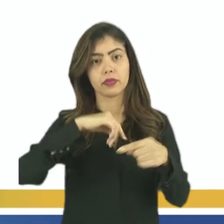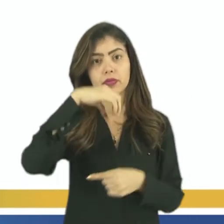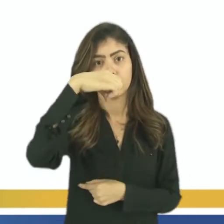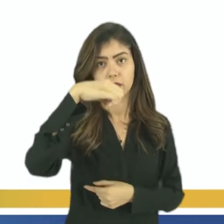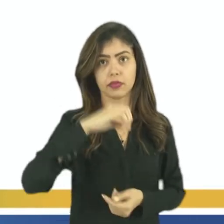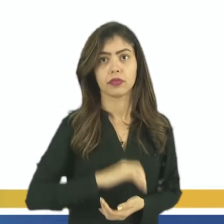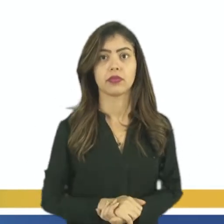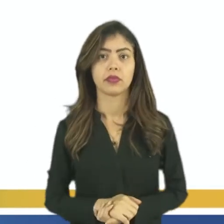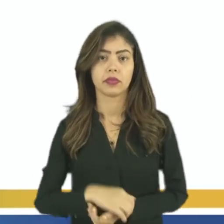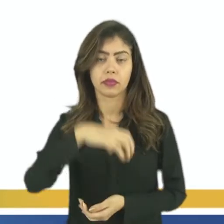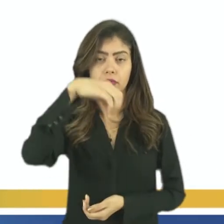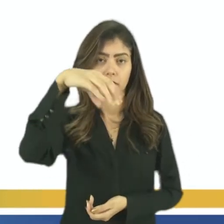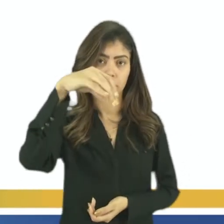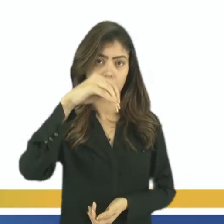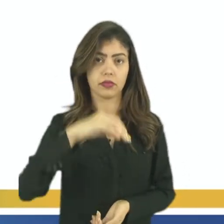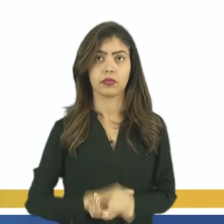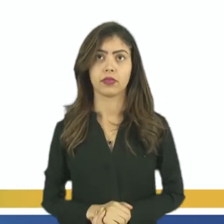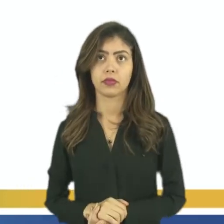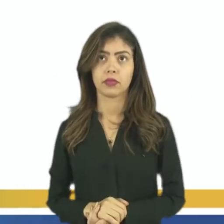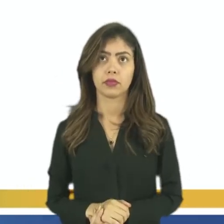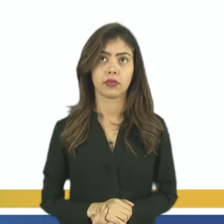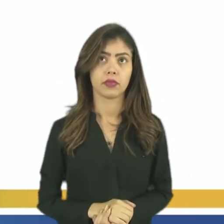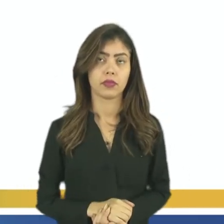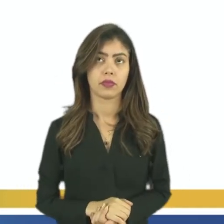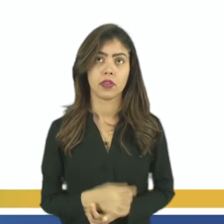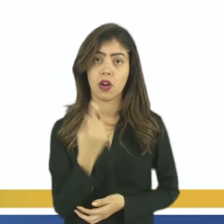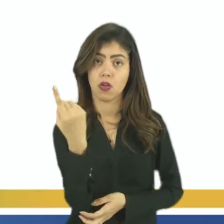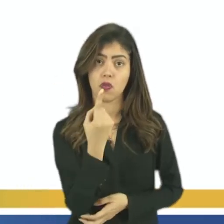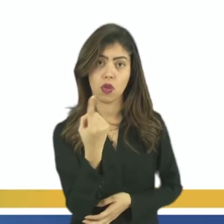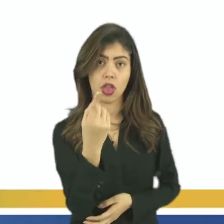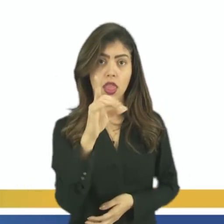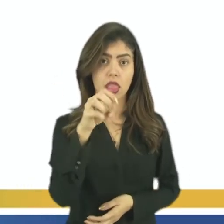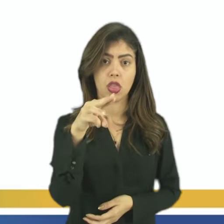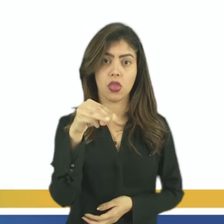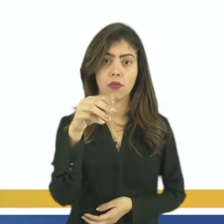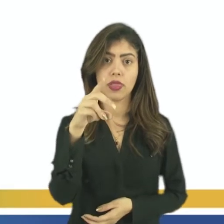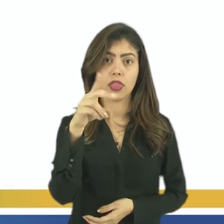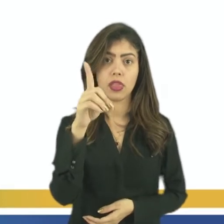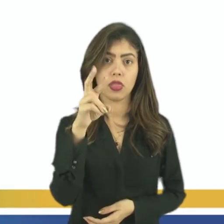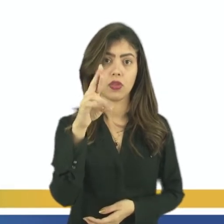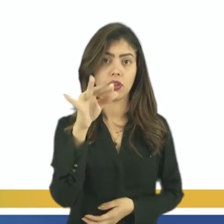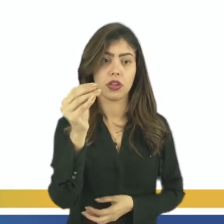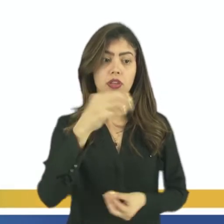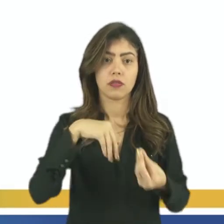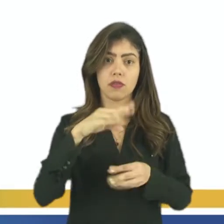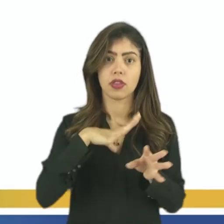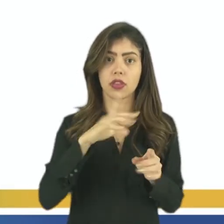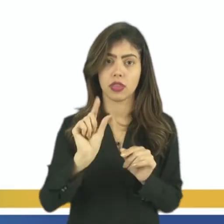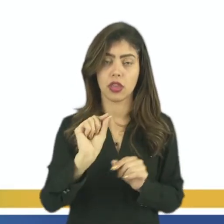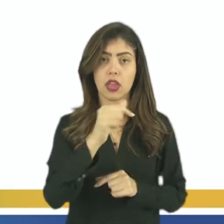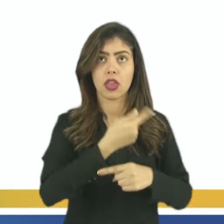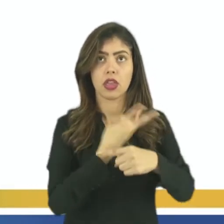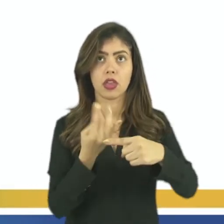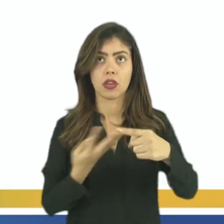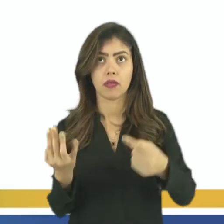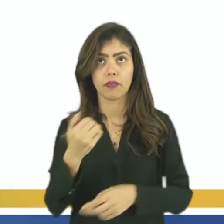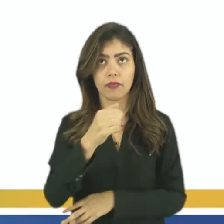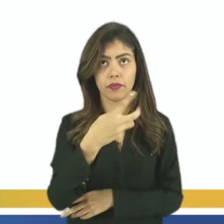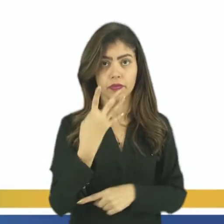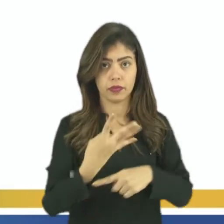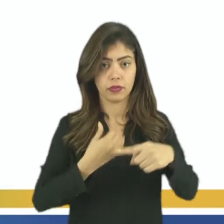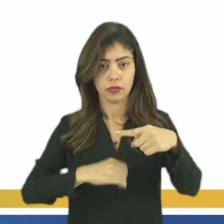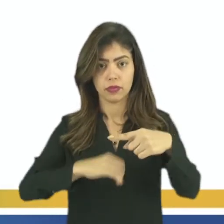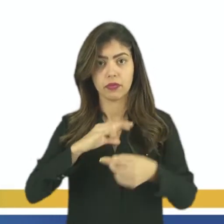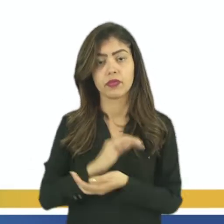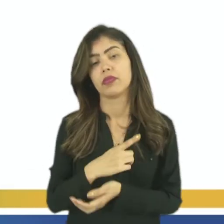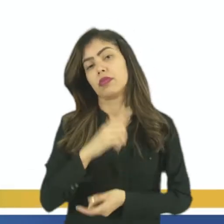9 né esse 99 é um dos deve na dores envolvidos é o denominador da fração 4 sobre nove